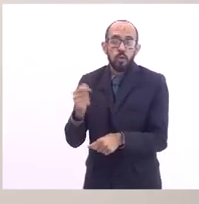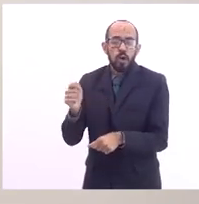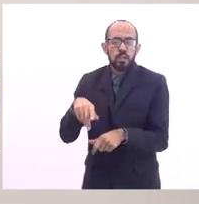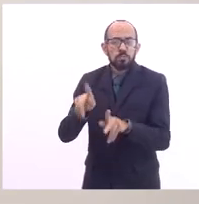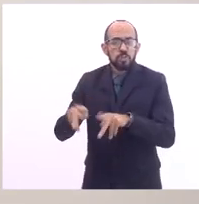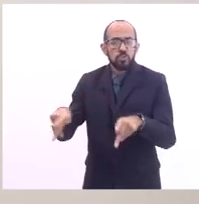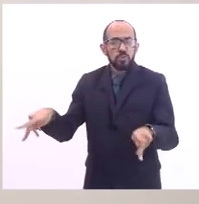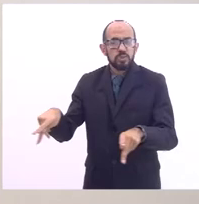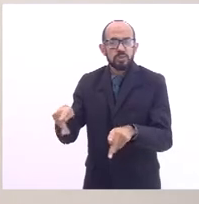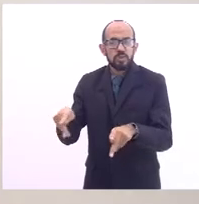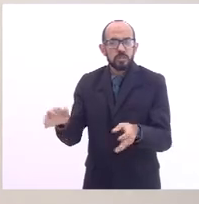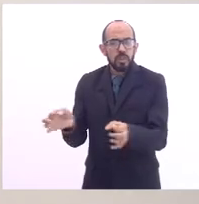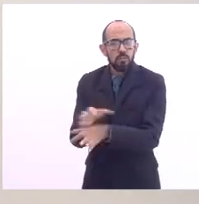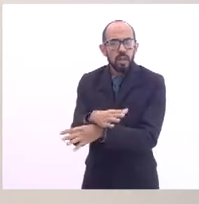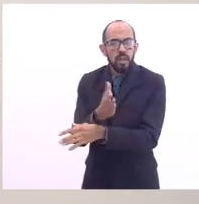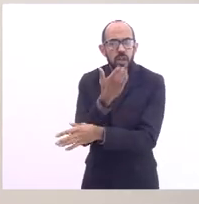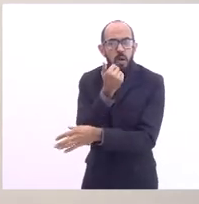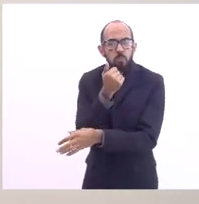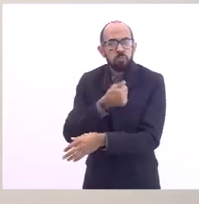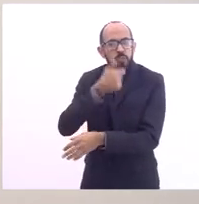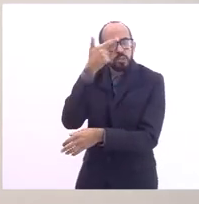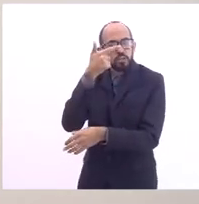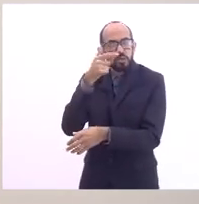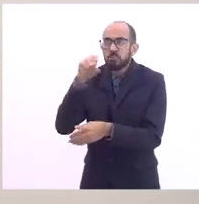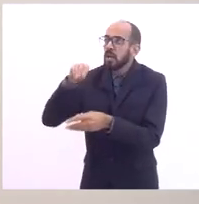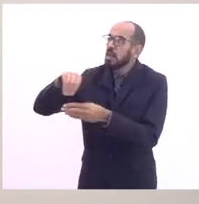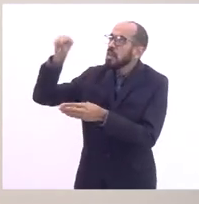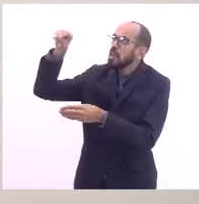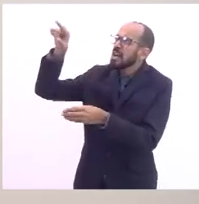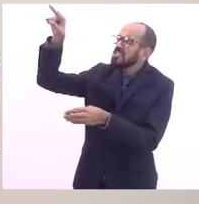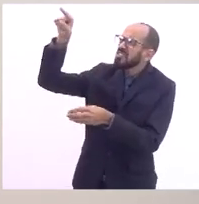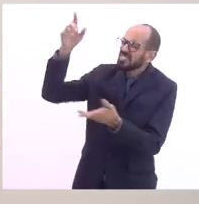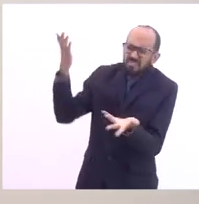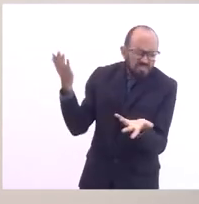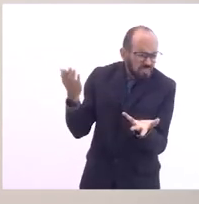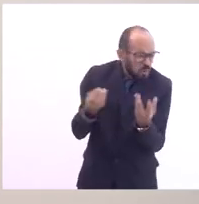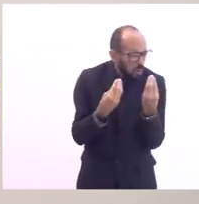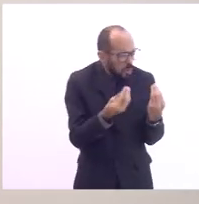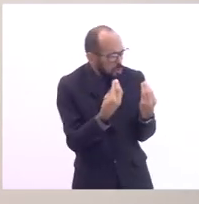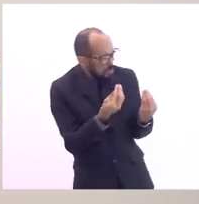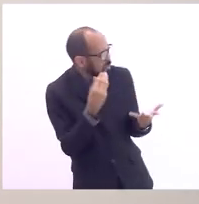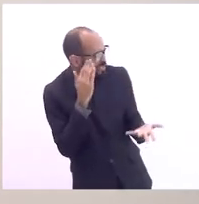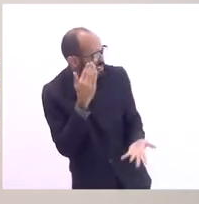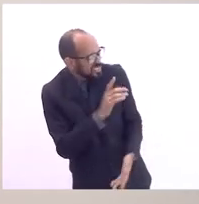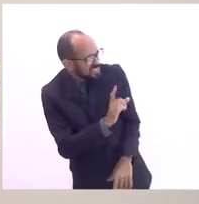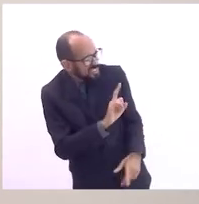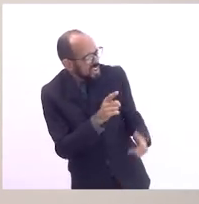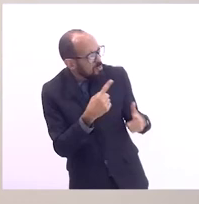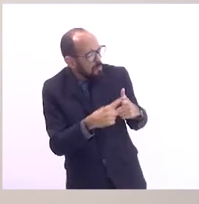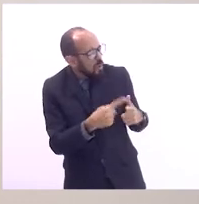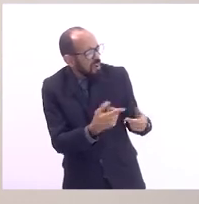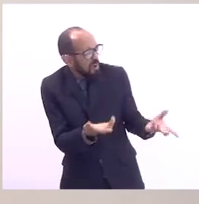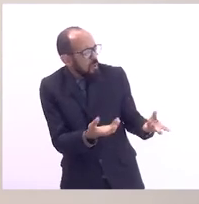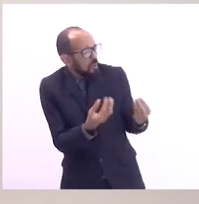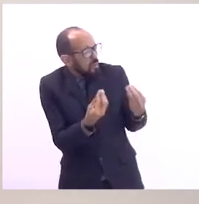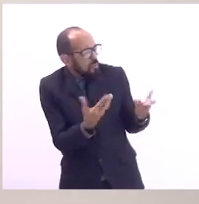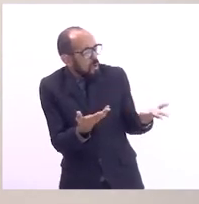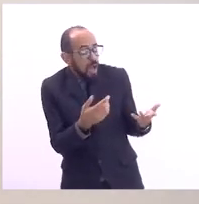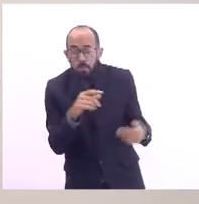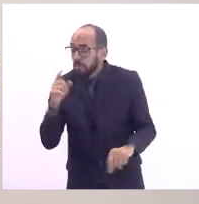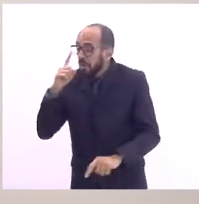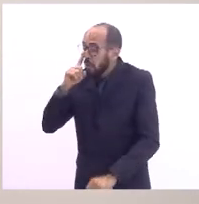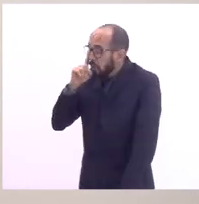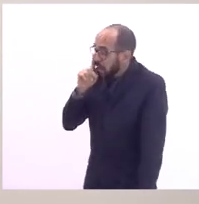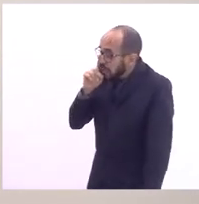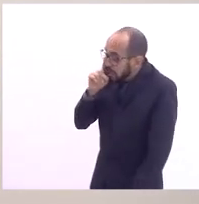para ligar a chave. Falei, mas como? Eu não entendi. O que tem a ver uma coisa com a outra? Que é um risco para as pessoas que estão